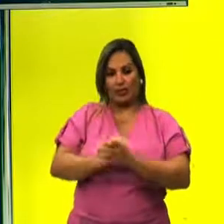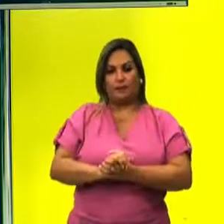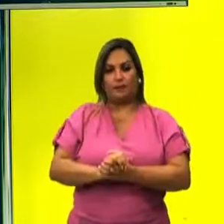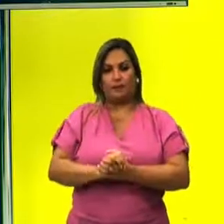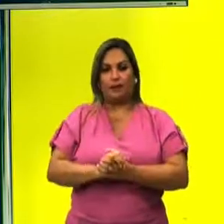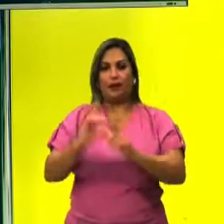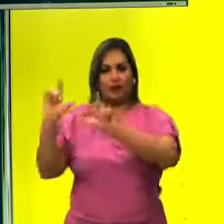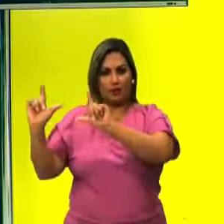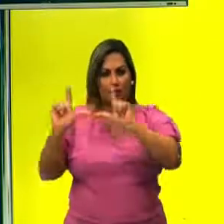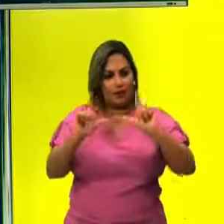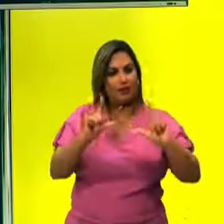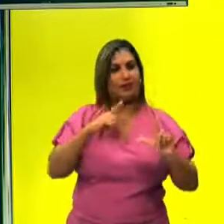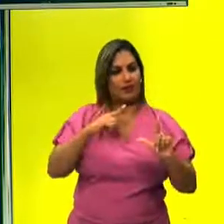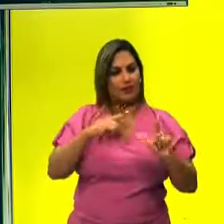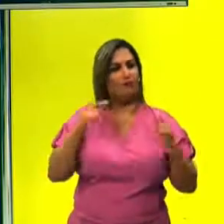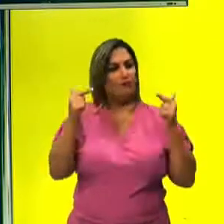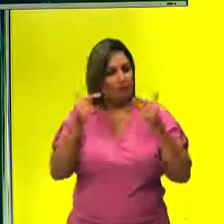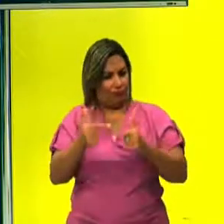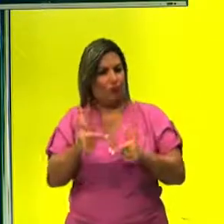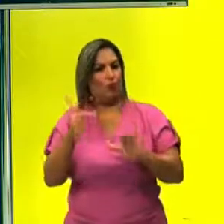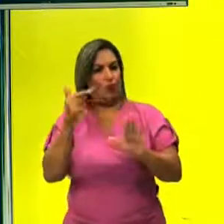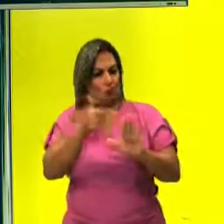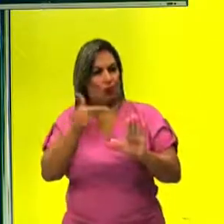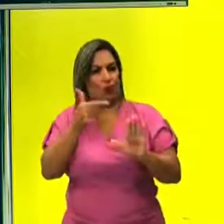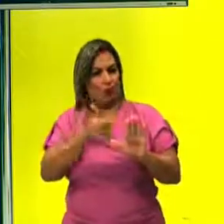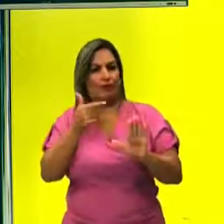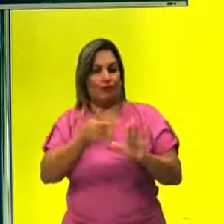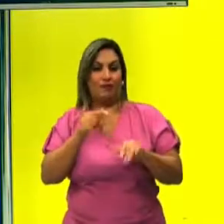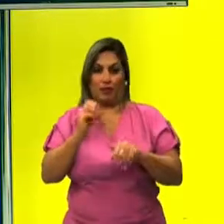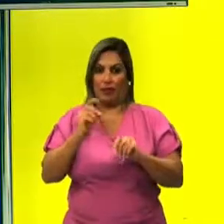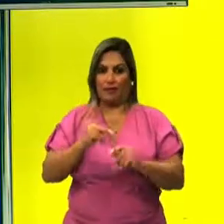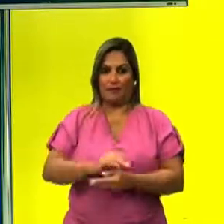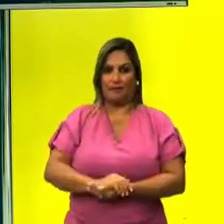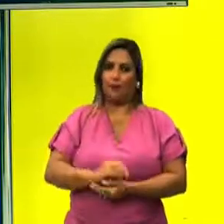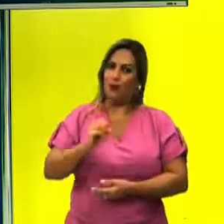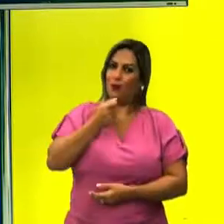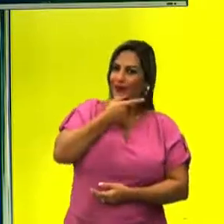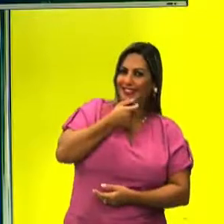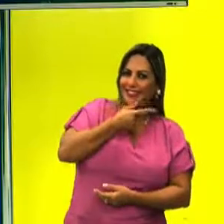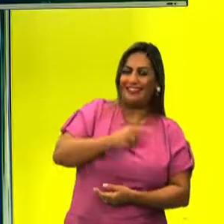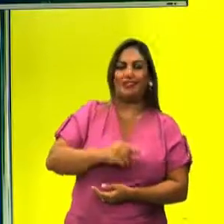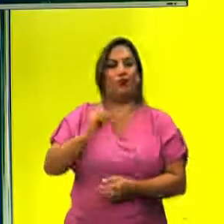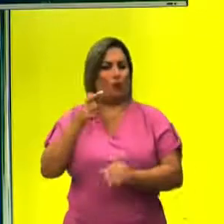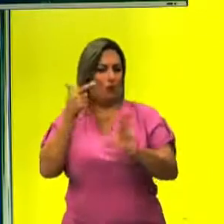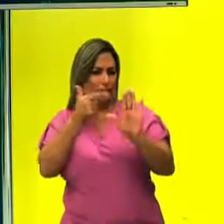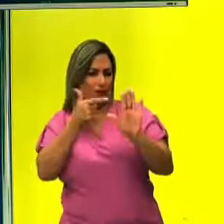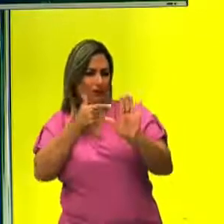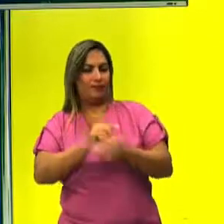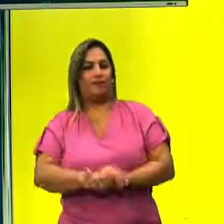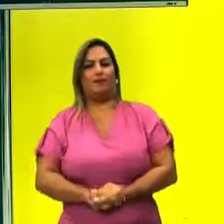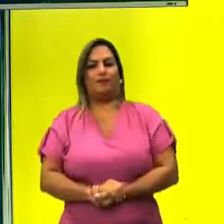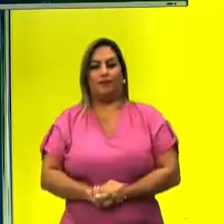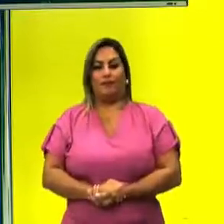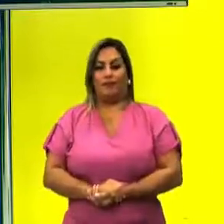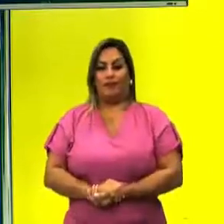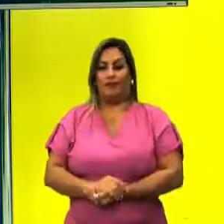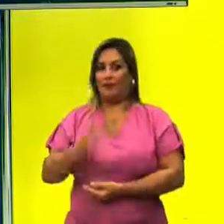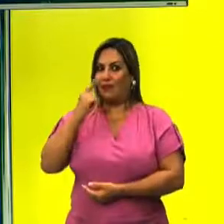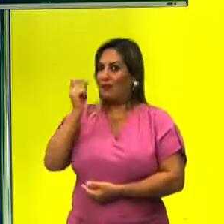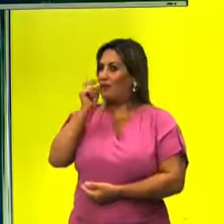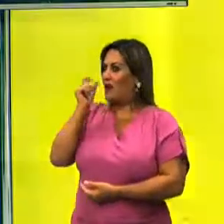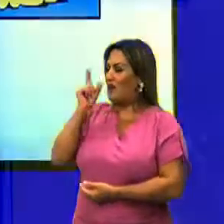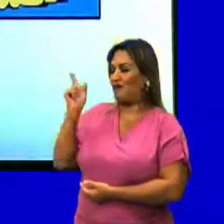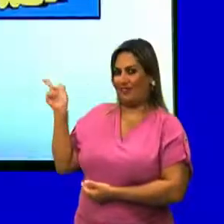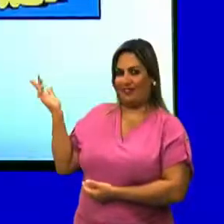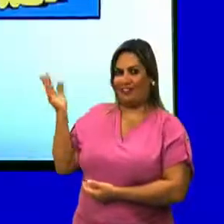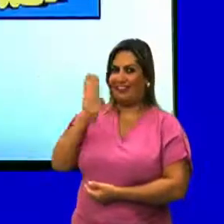as tirinhas, de uma certa forma, ele vai trazer essa situação de humor ou de ironia. Vamos ler aqui o gato? É bom, né?